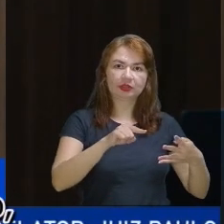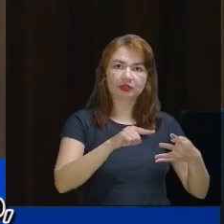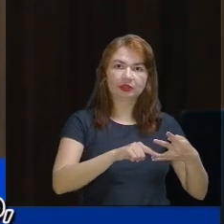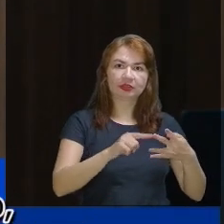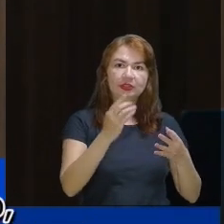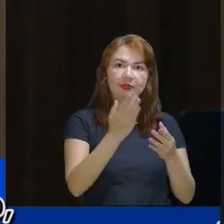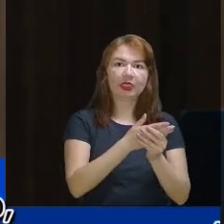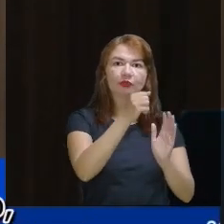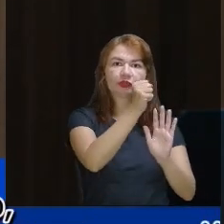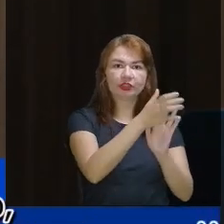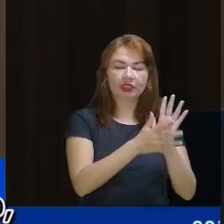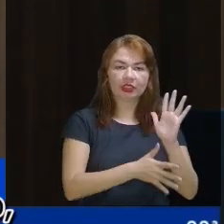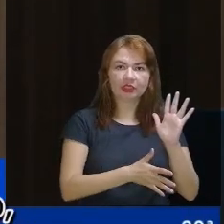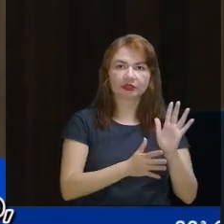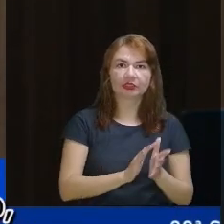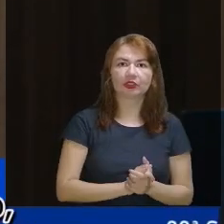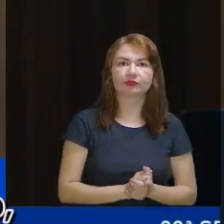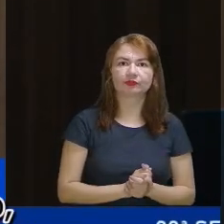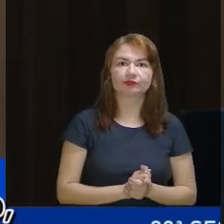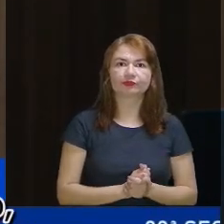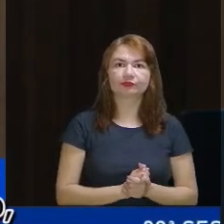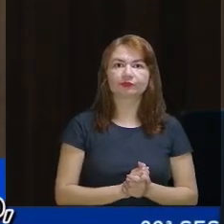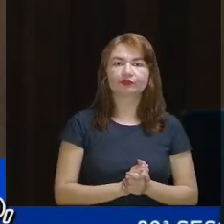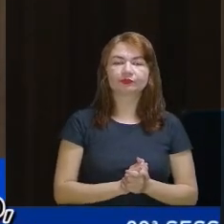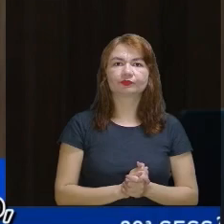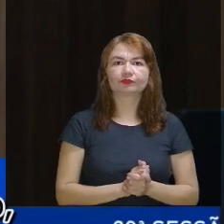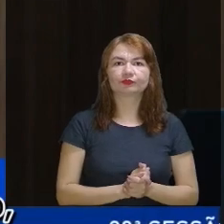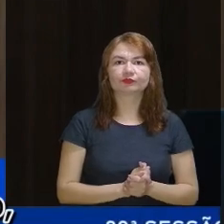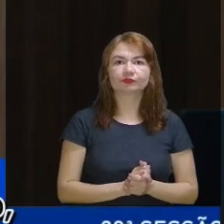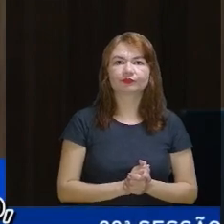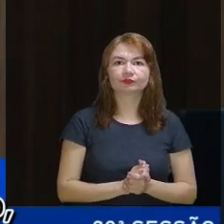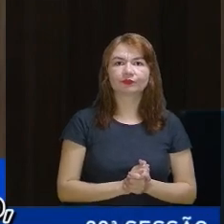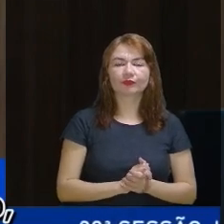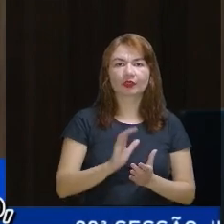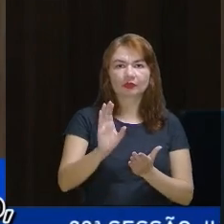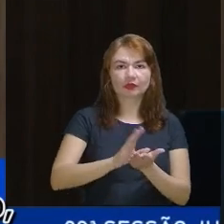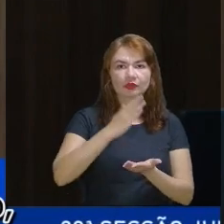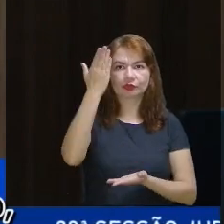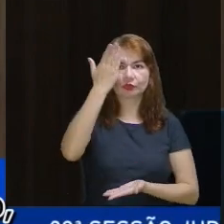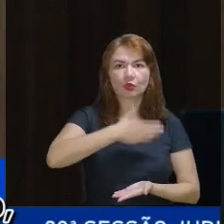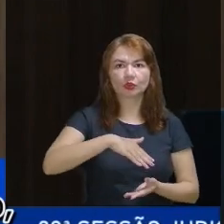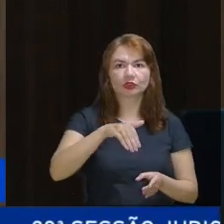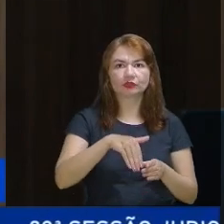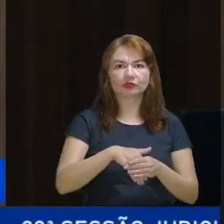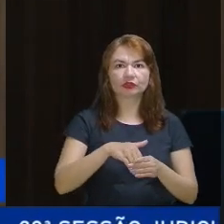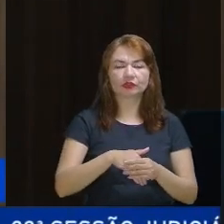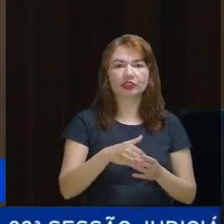de declaração, nos embargos de declaração, na prestação de contas eleitorais